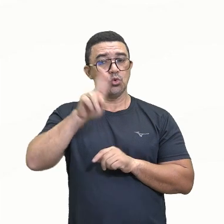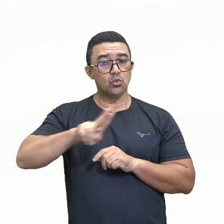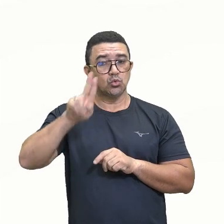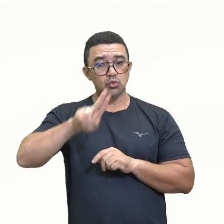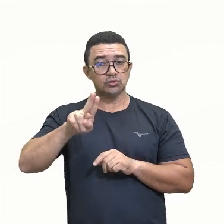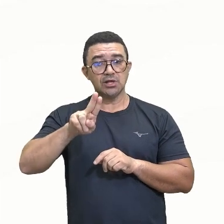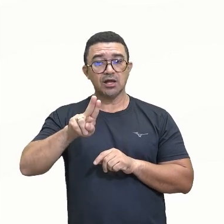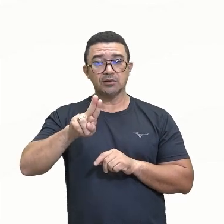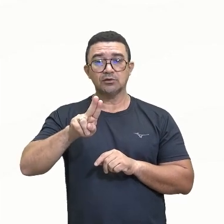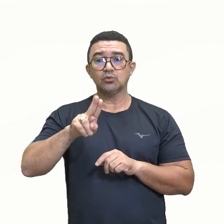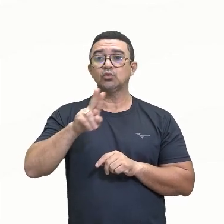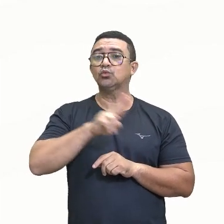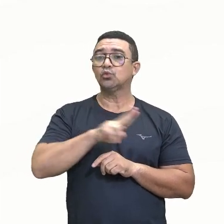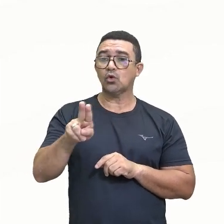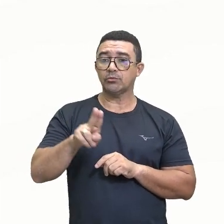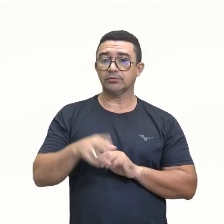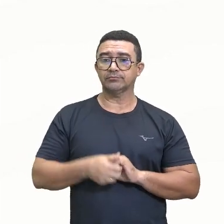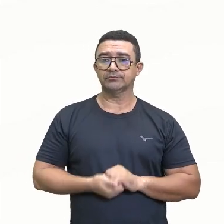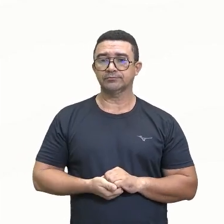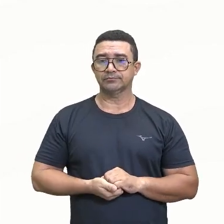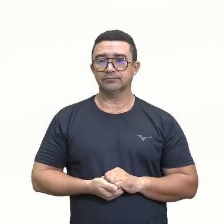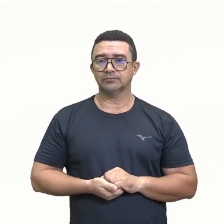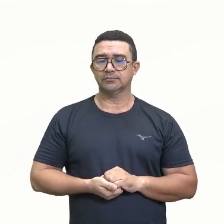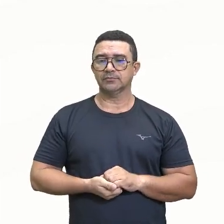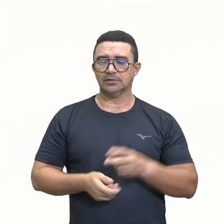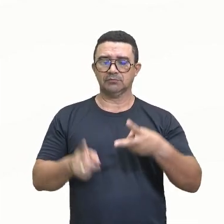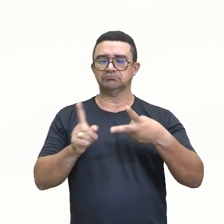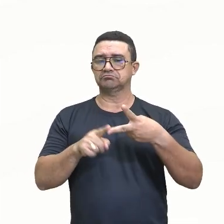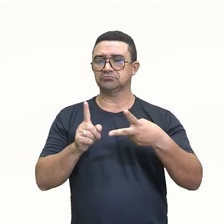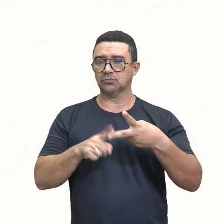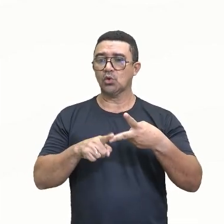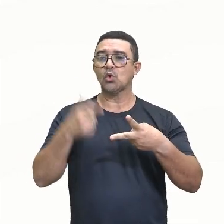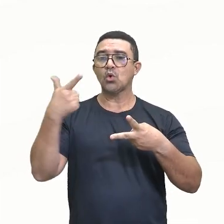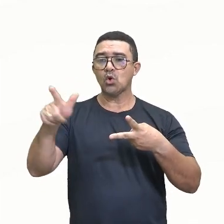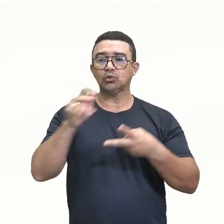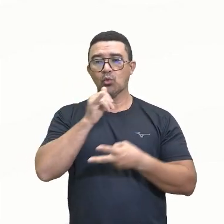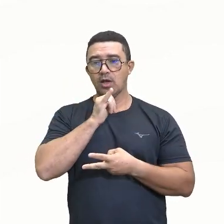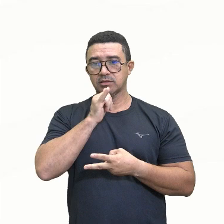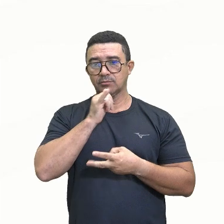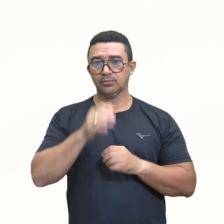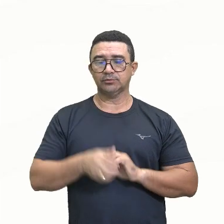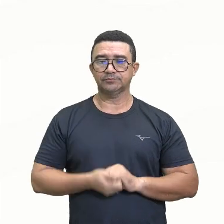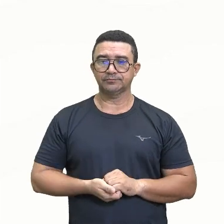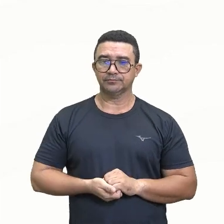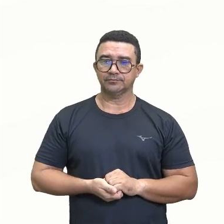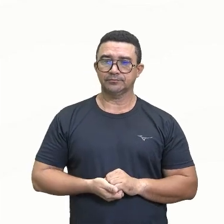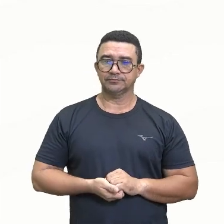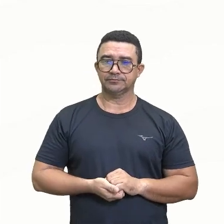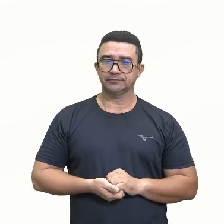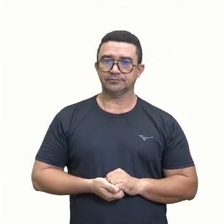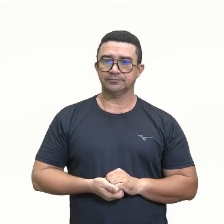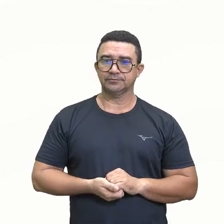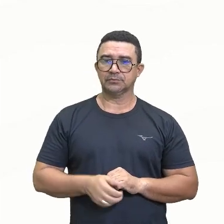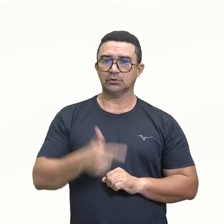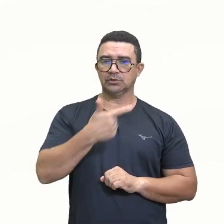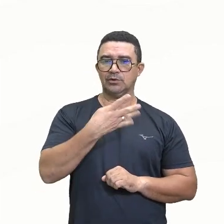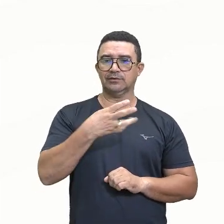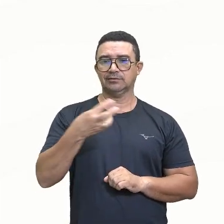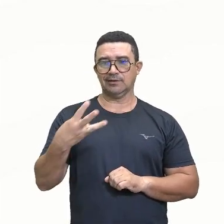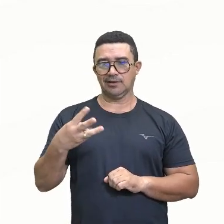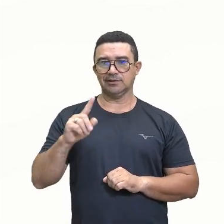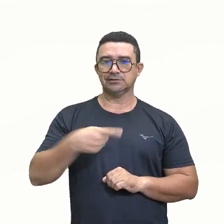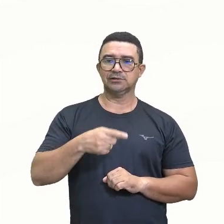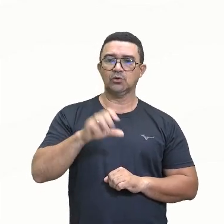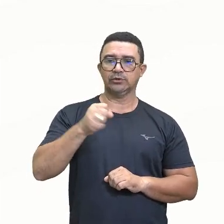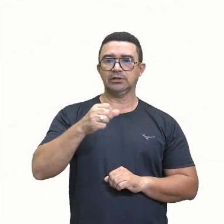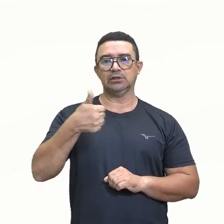No de baixo, olha aqui, ó, nós temos um outro caso. Esse outro caso, ó, 243, 81,